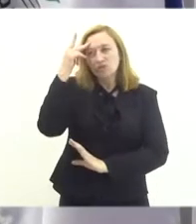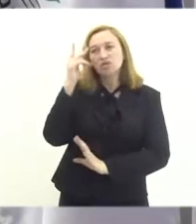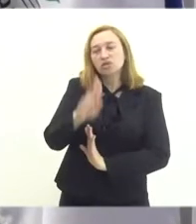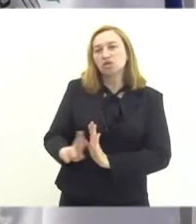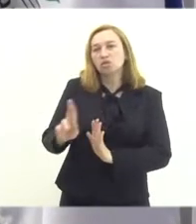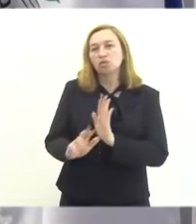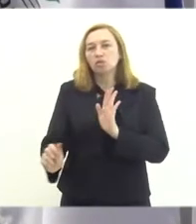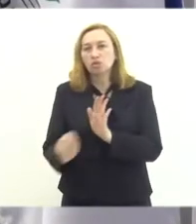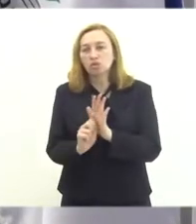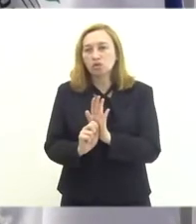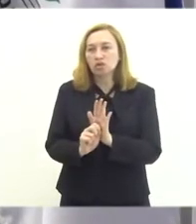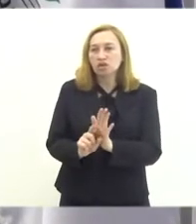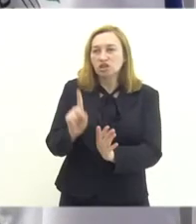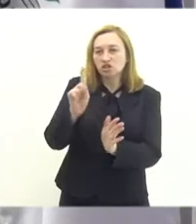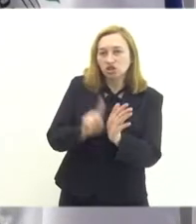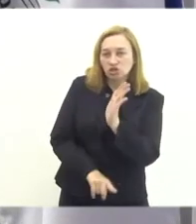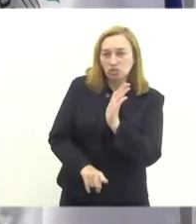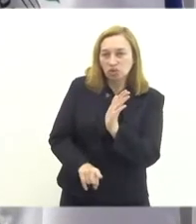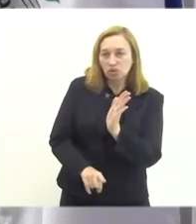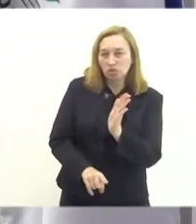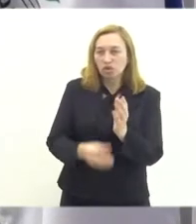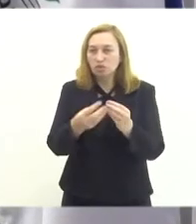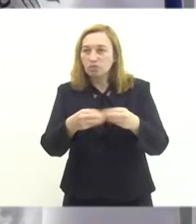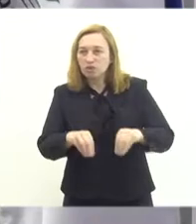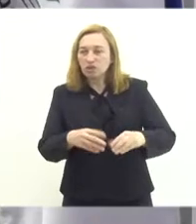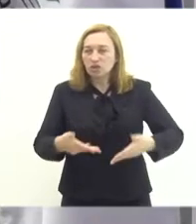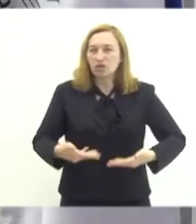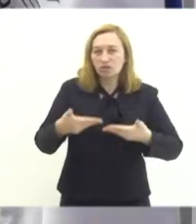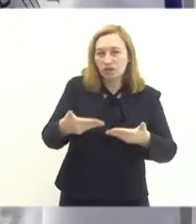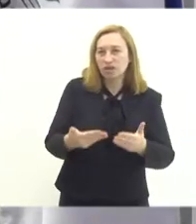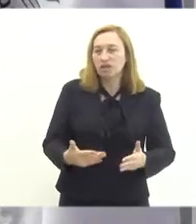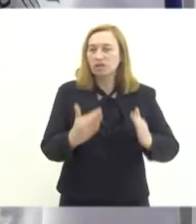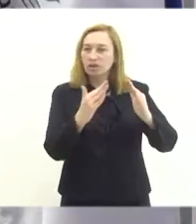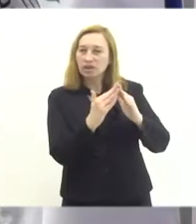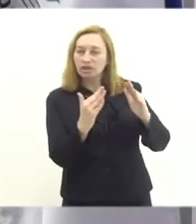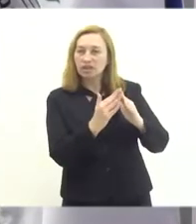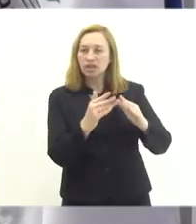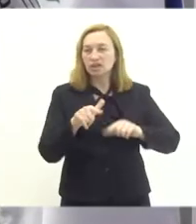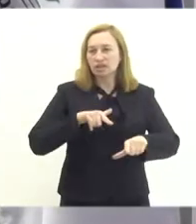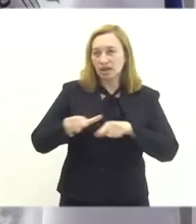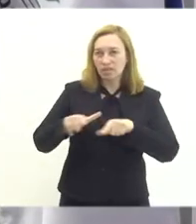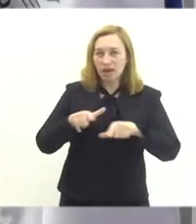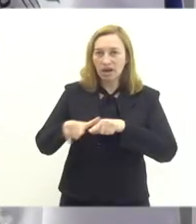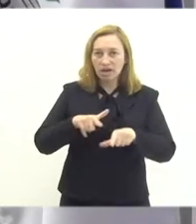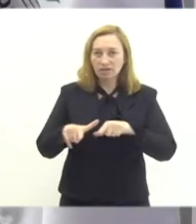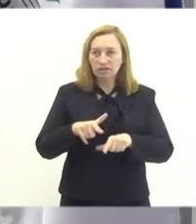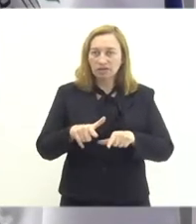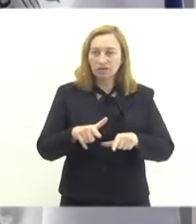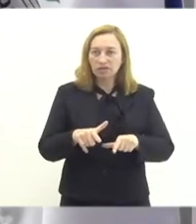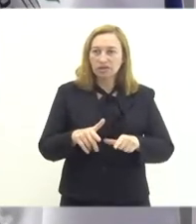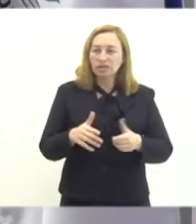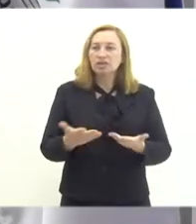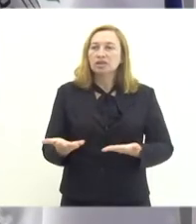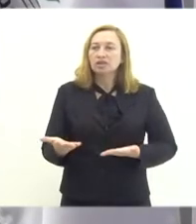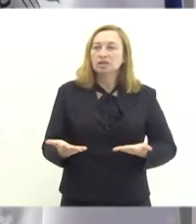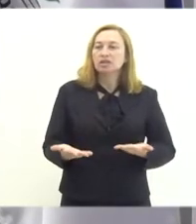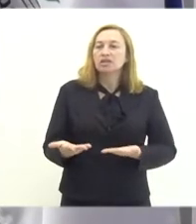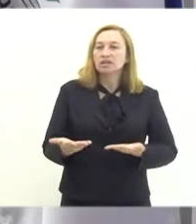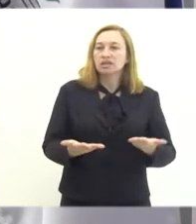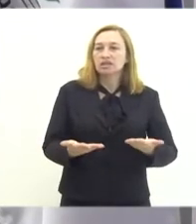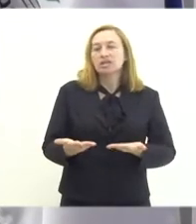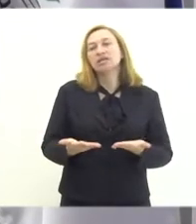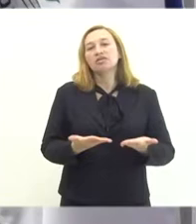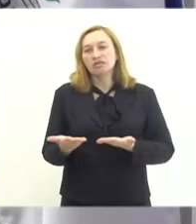sobre a ótica de redução de danos pela oferta e moradia emprego disponibilizar serviços e atenção integral à